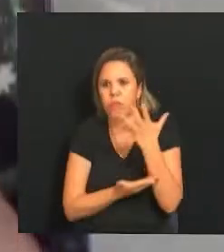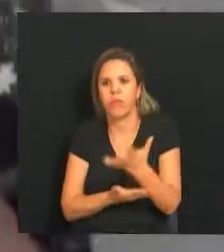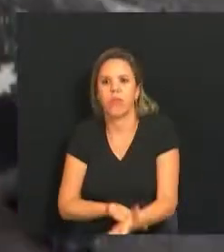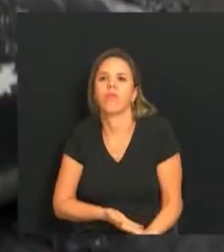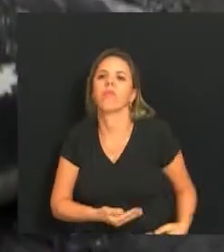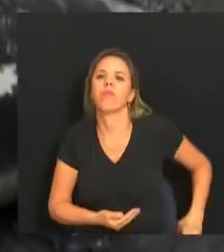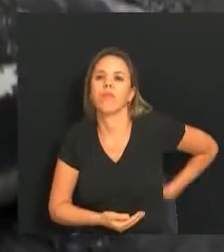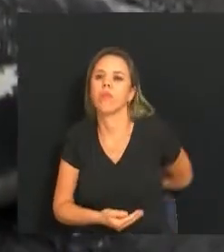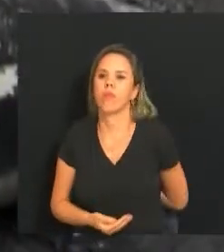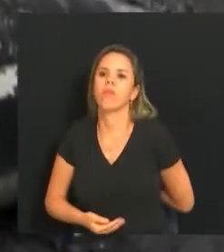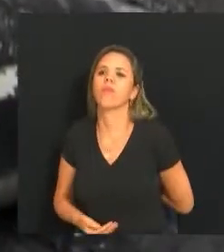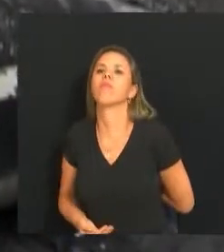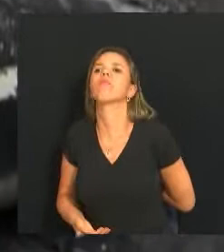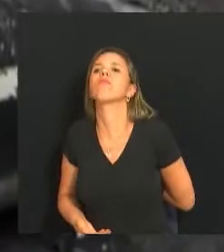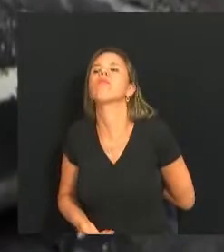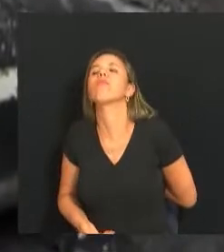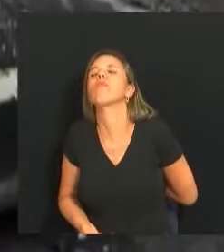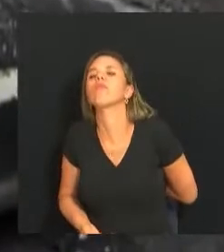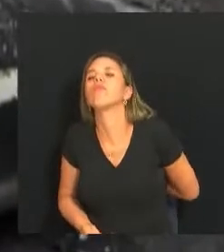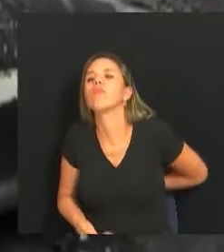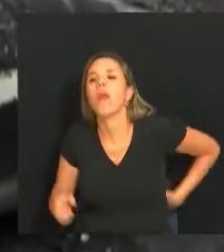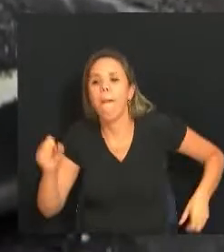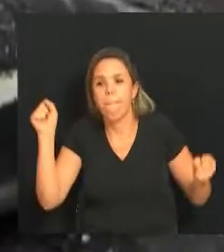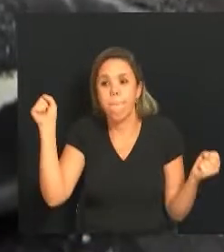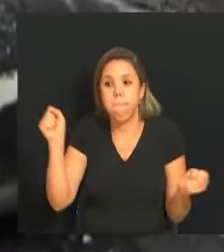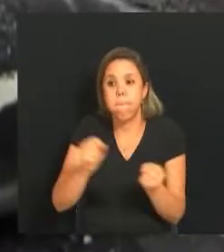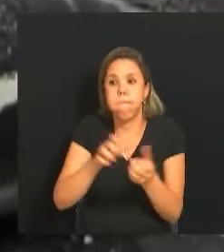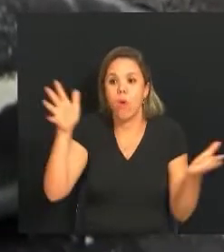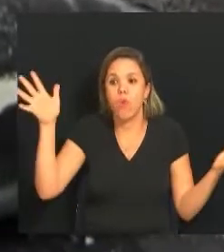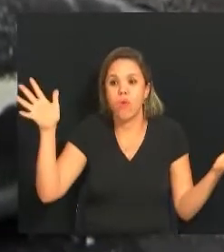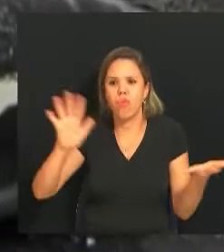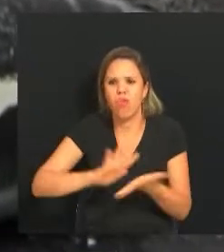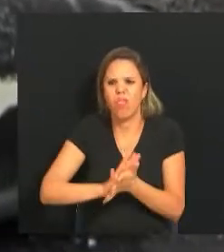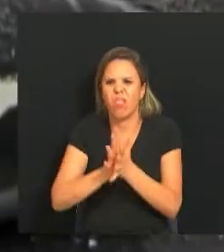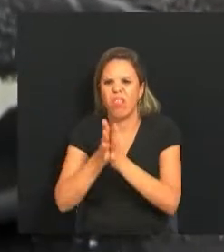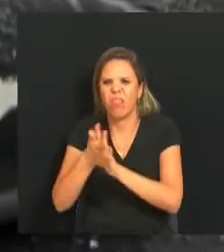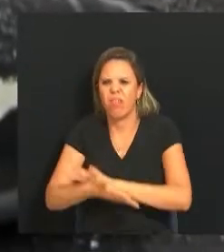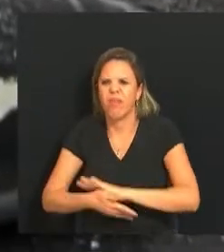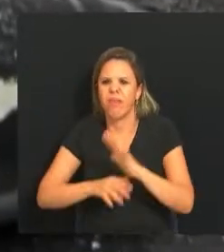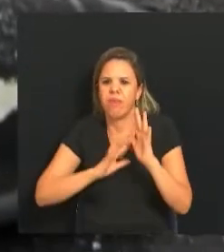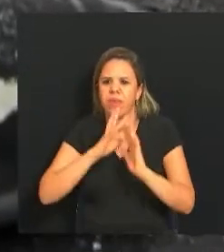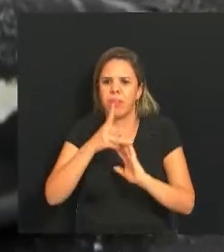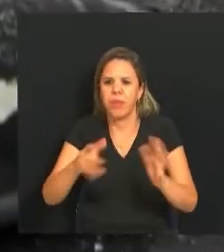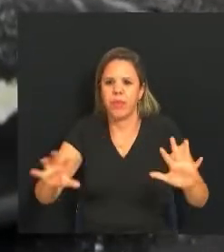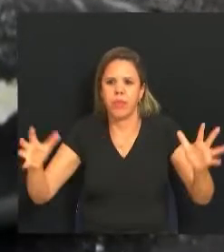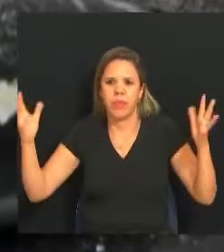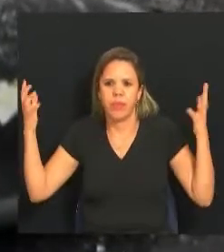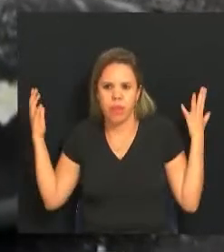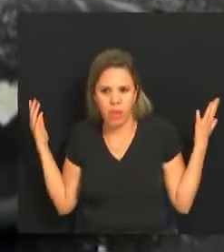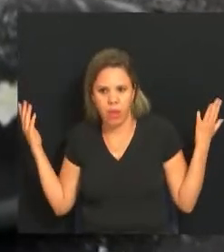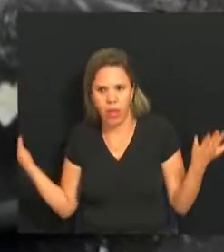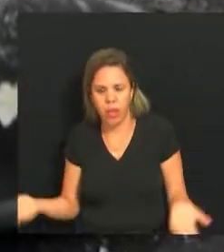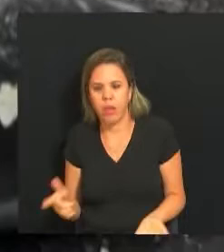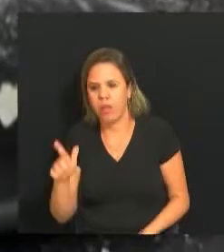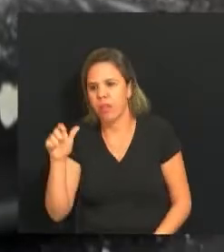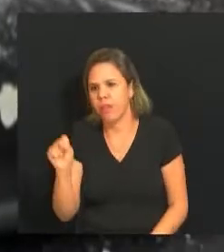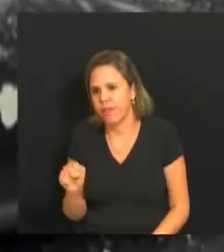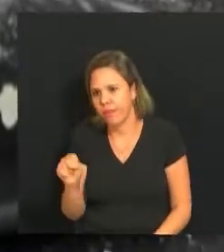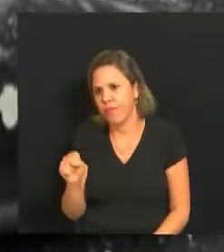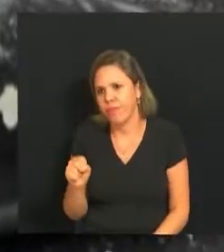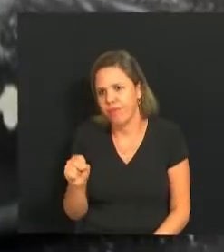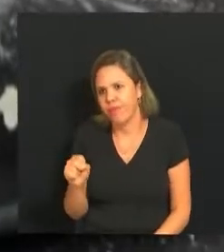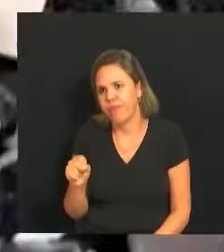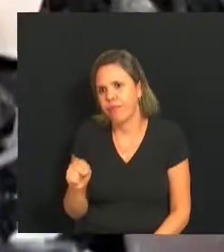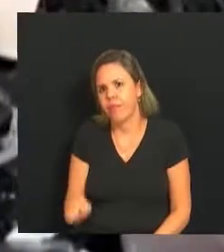uma vegetação ali que acaba sendo impactada. Você tem, sim, a questão da emissão de gases do